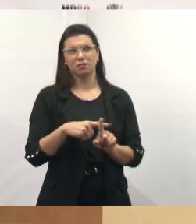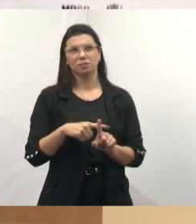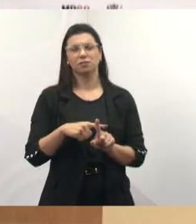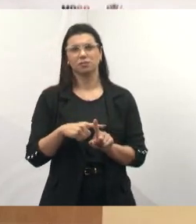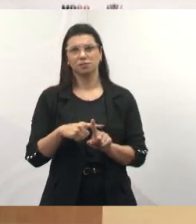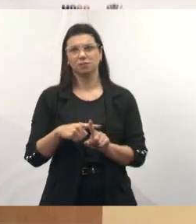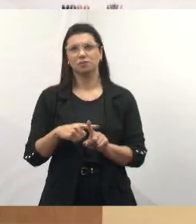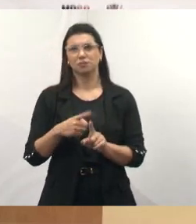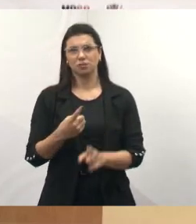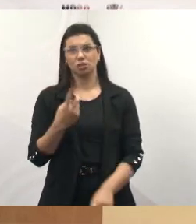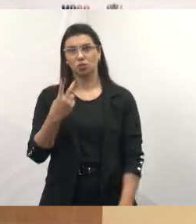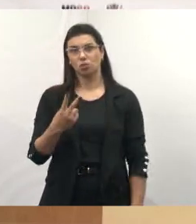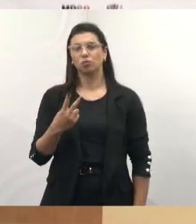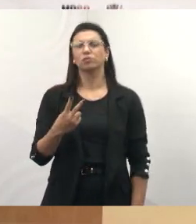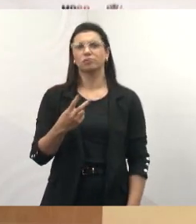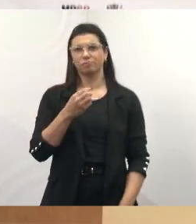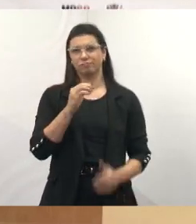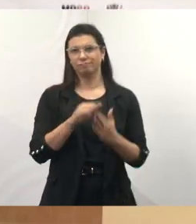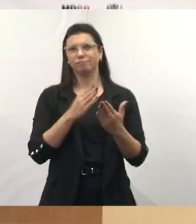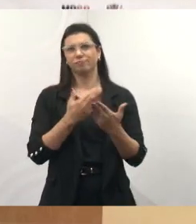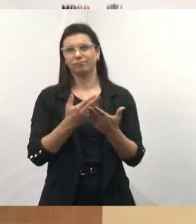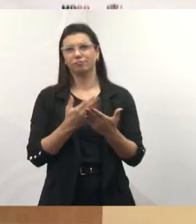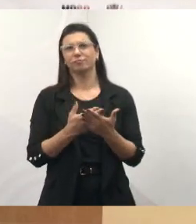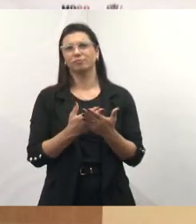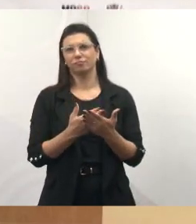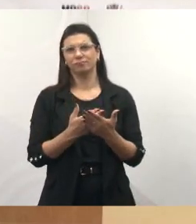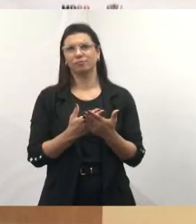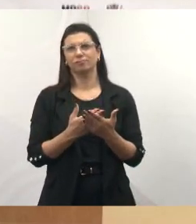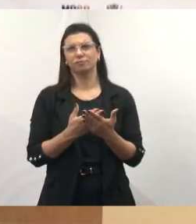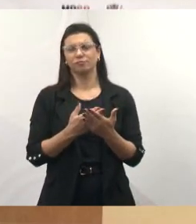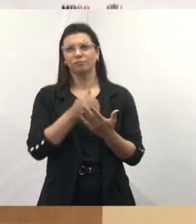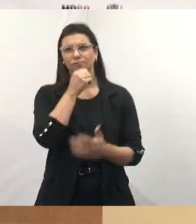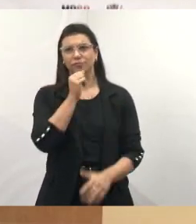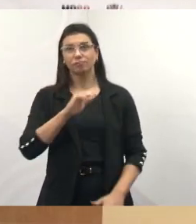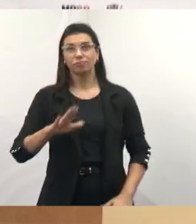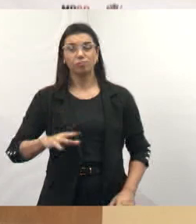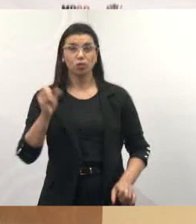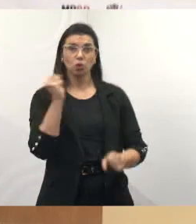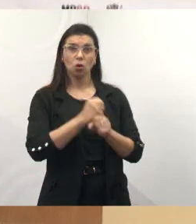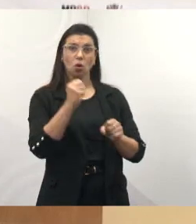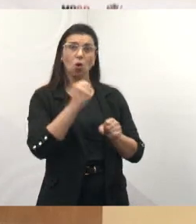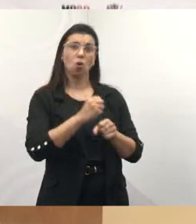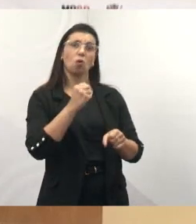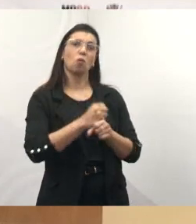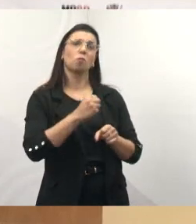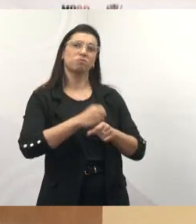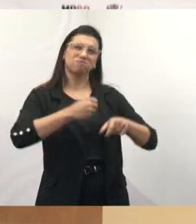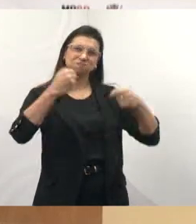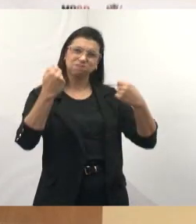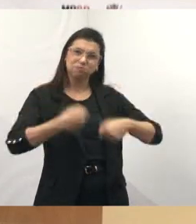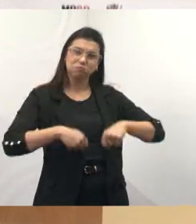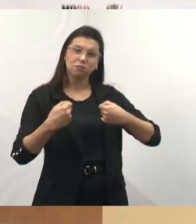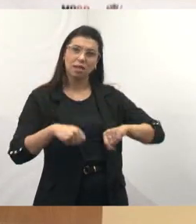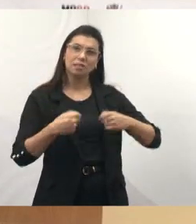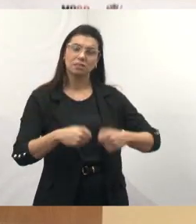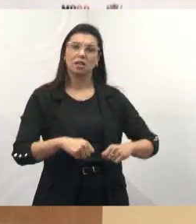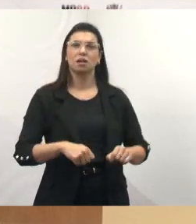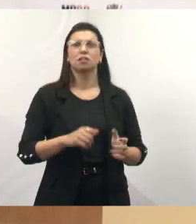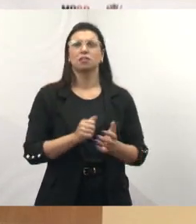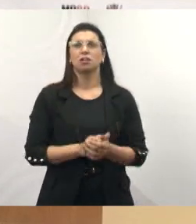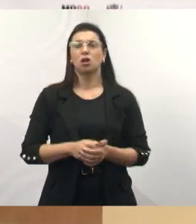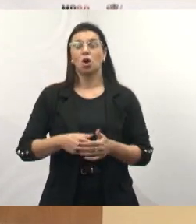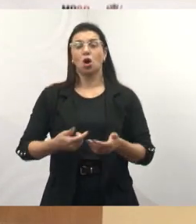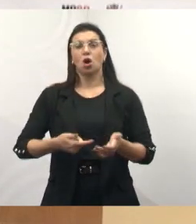12ª creche a ser inaugurada. Obras necessárias, obra que eu fico muito feliz também, ontem estive